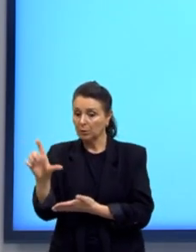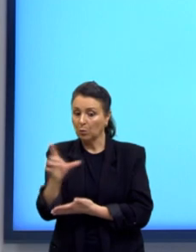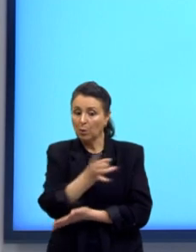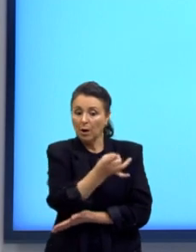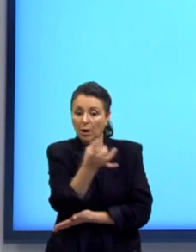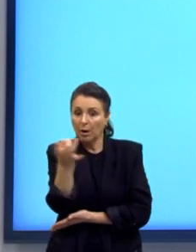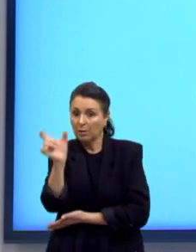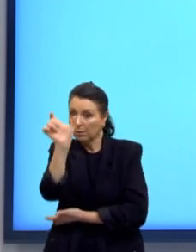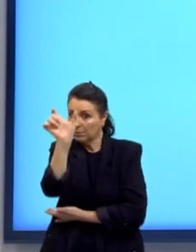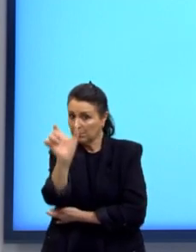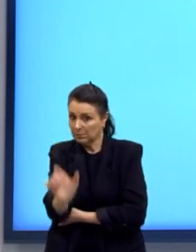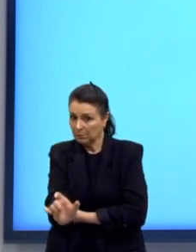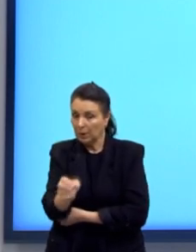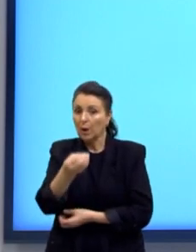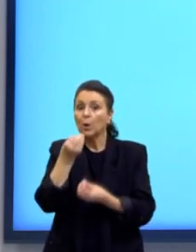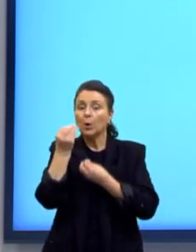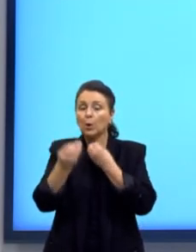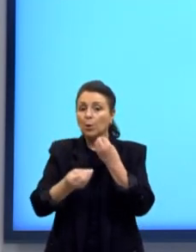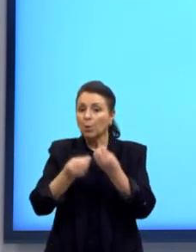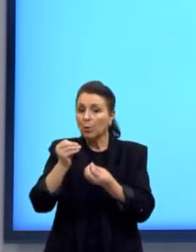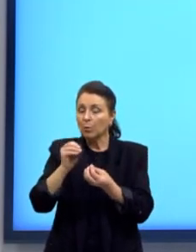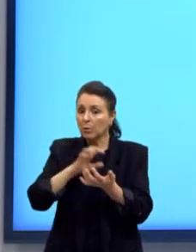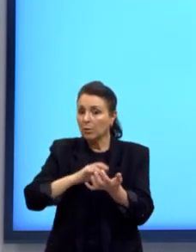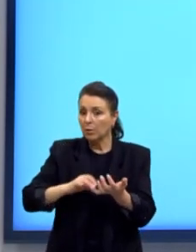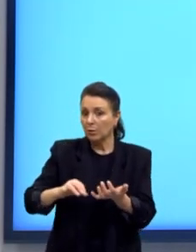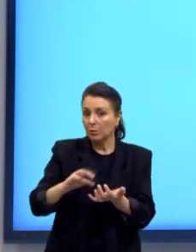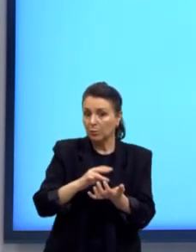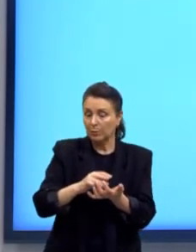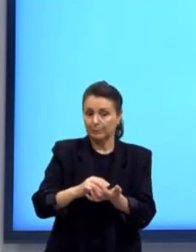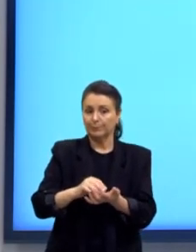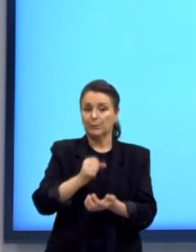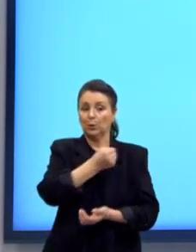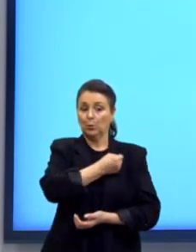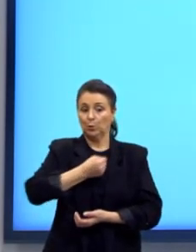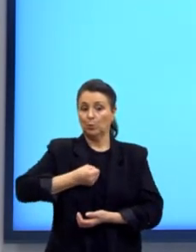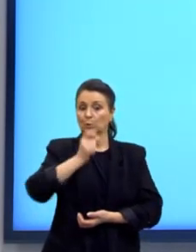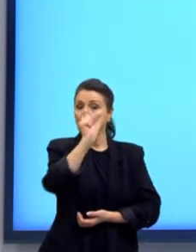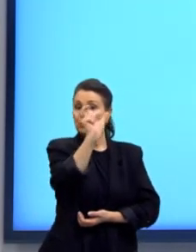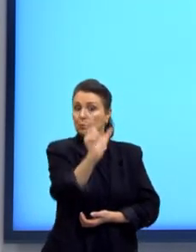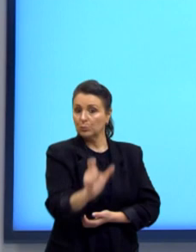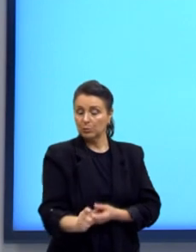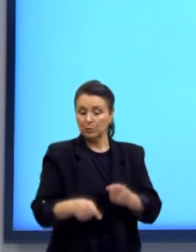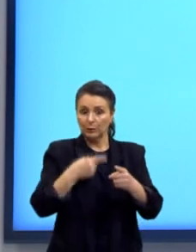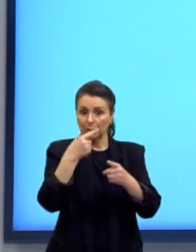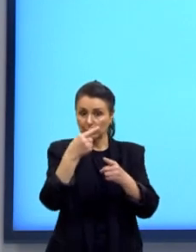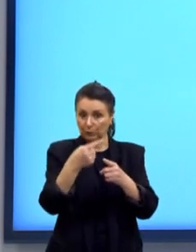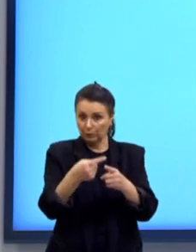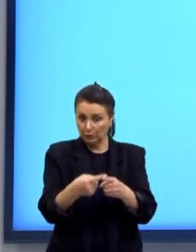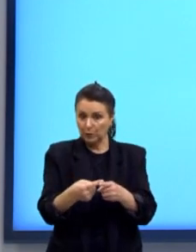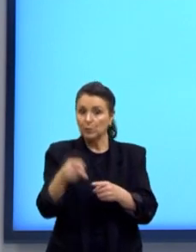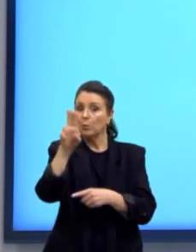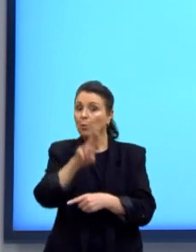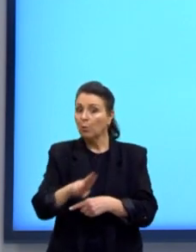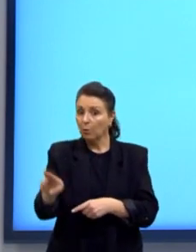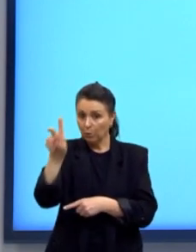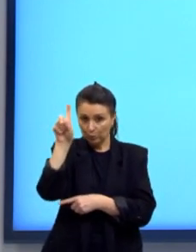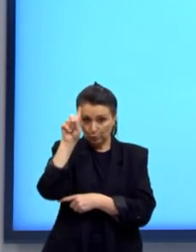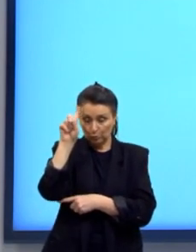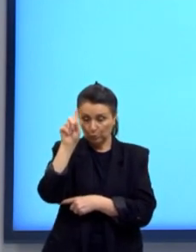como é que nós calculamos o consumo Nós vamos pegar um número de habitantes vezes o consumo diário